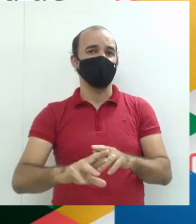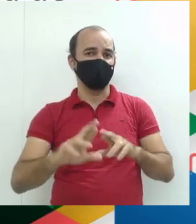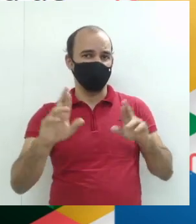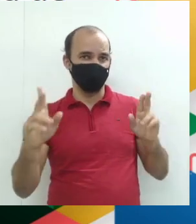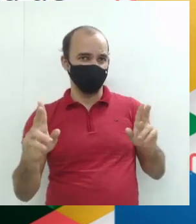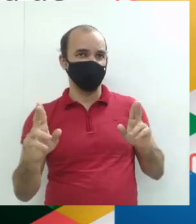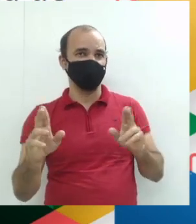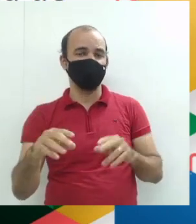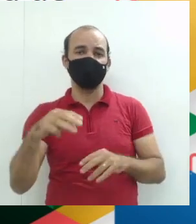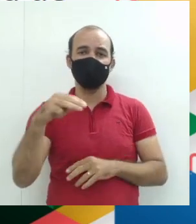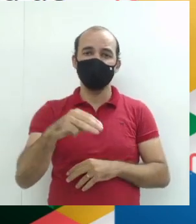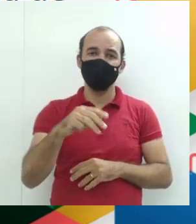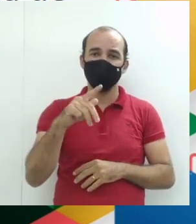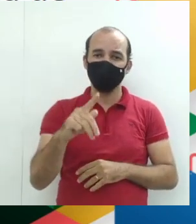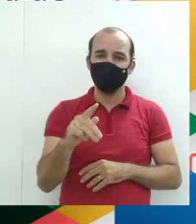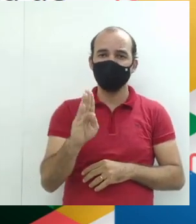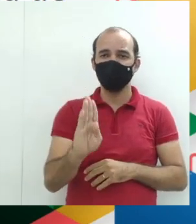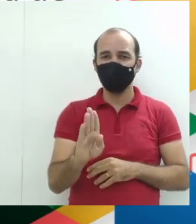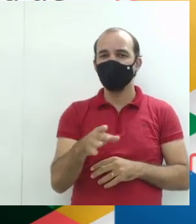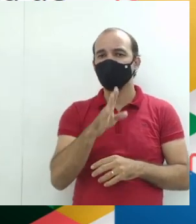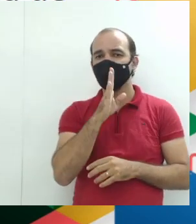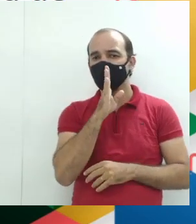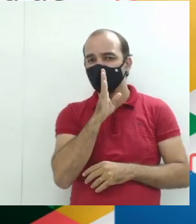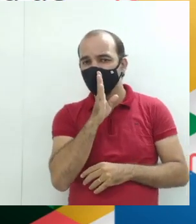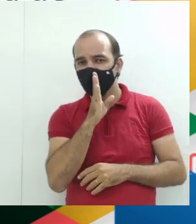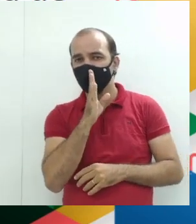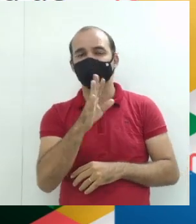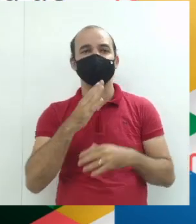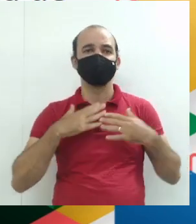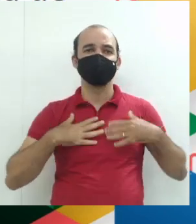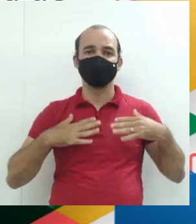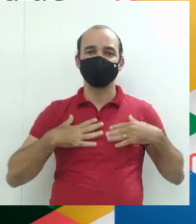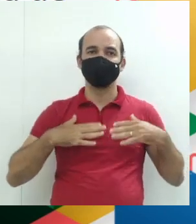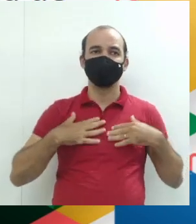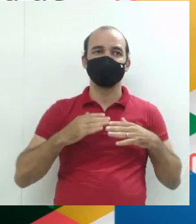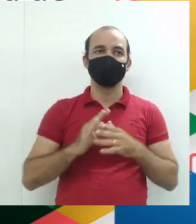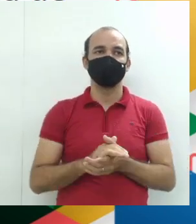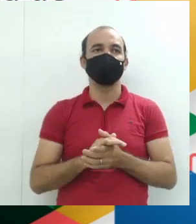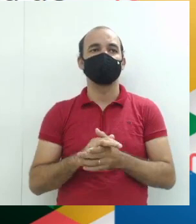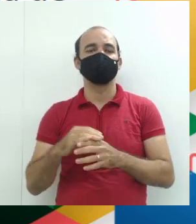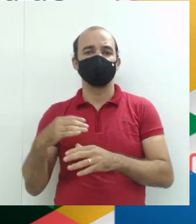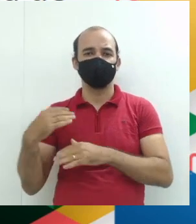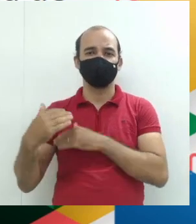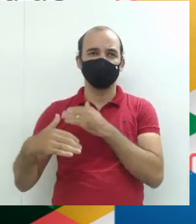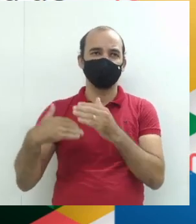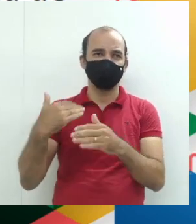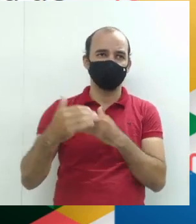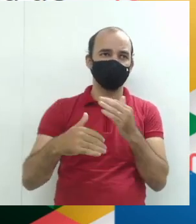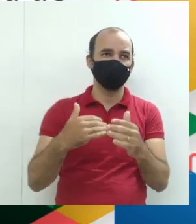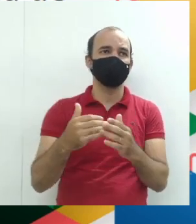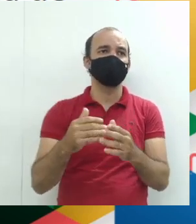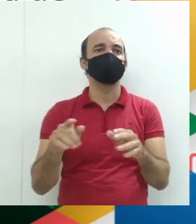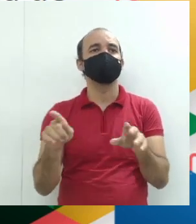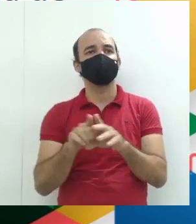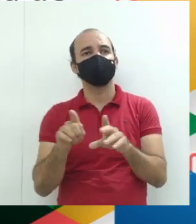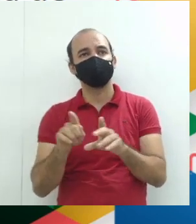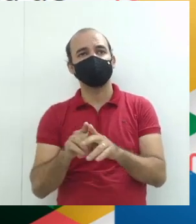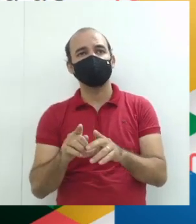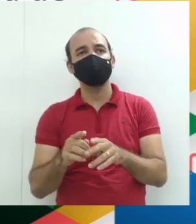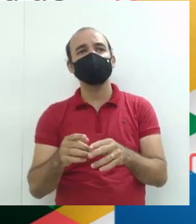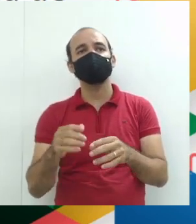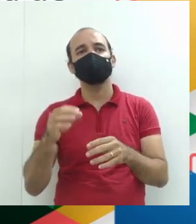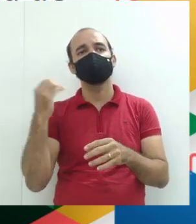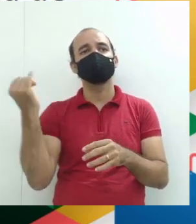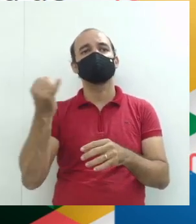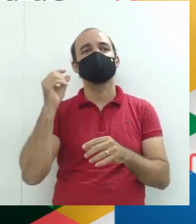protesto. Ela traz um pouco mais de calma e de tranquilidade. E aí podemos destacar a importância